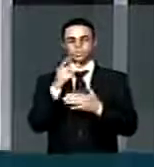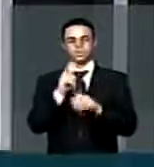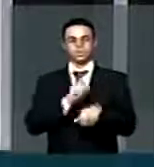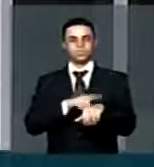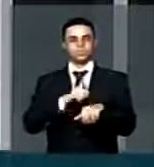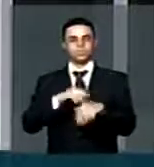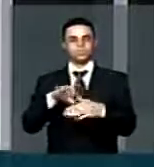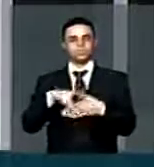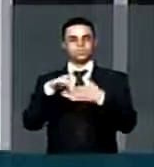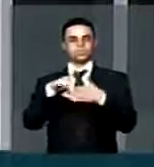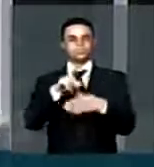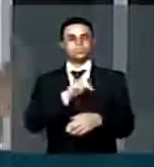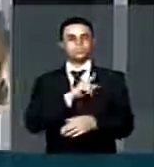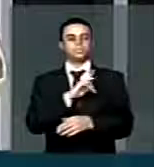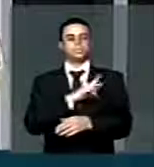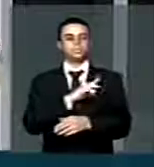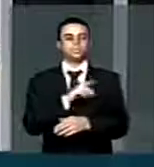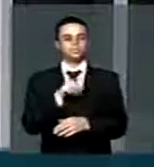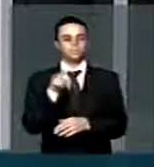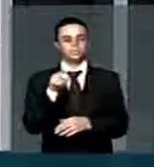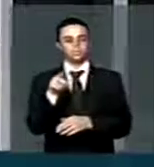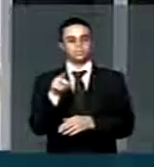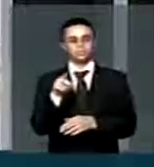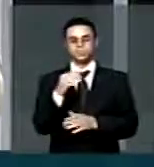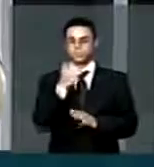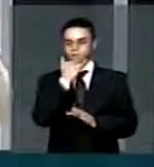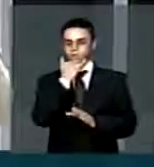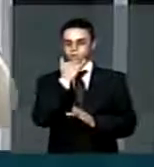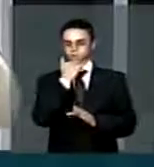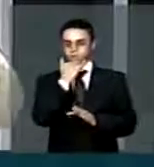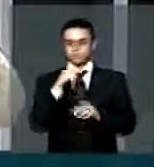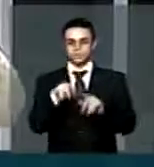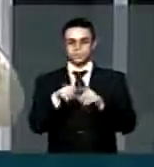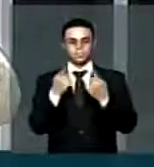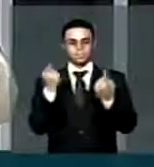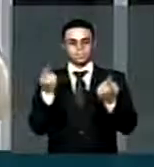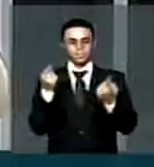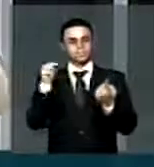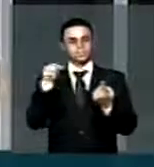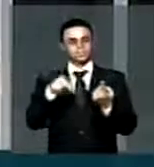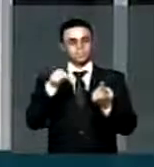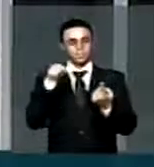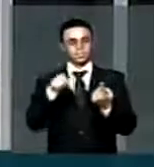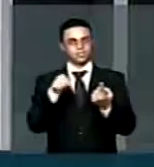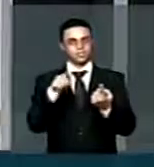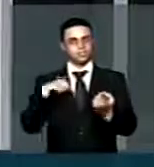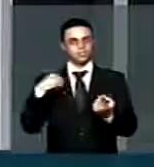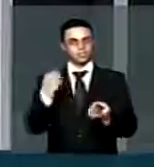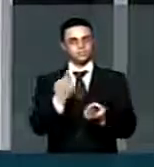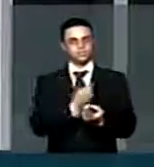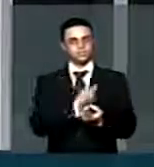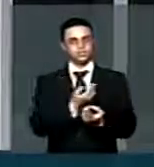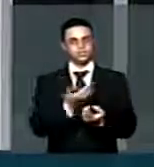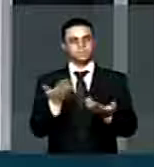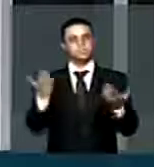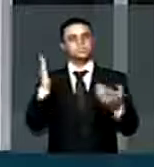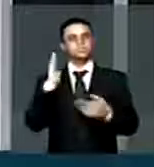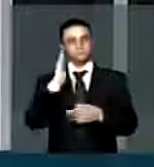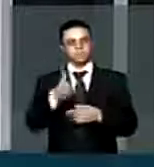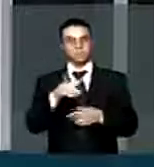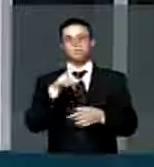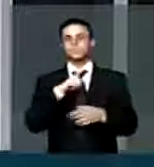Partido dos Trabalhadores. Vossa Excelência vai me desculpar, mas nesta casa nós já tivemos